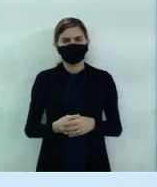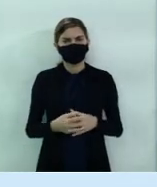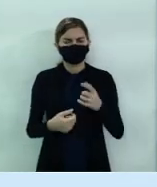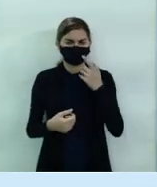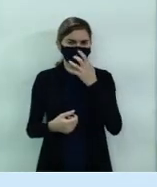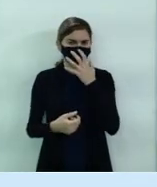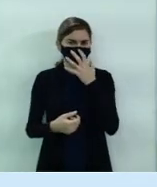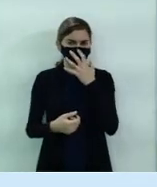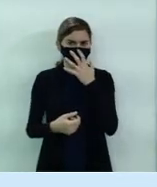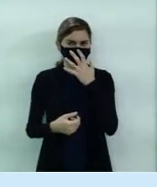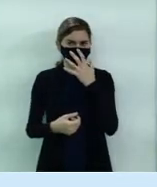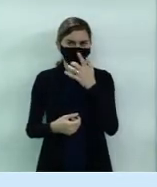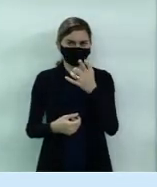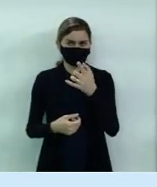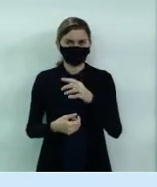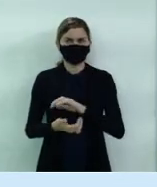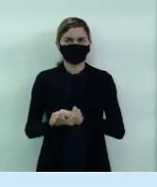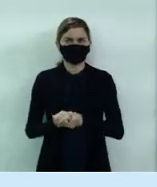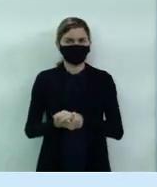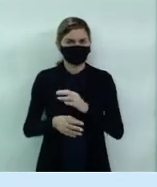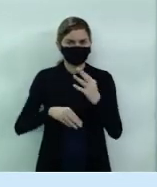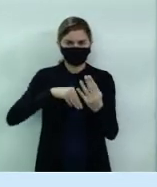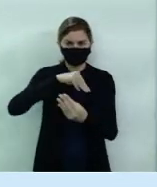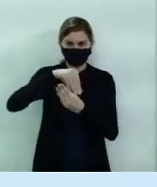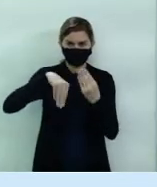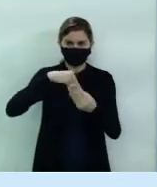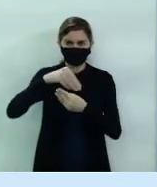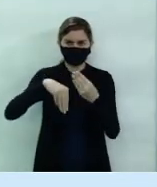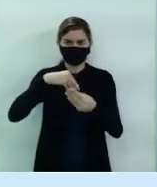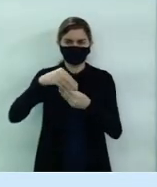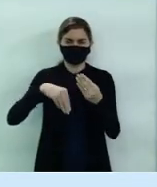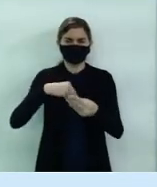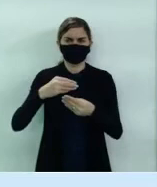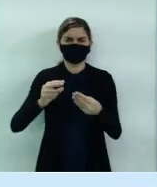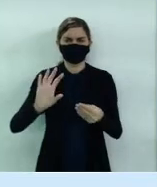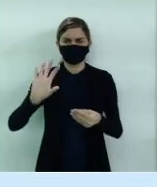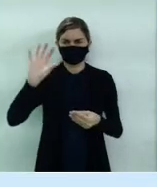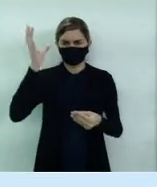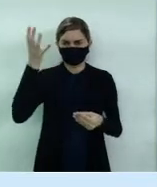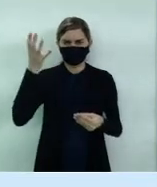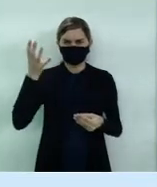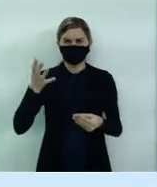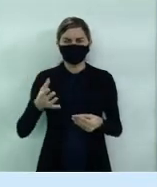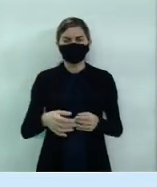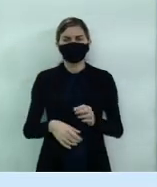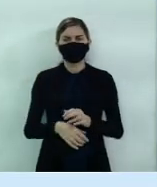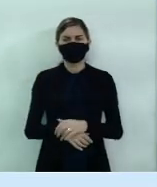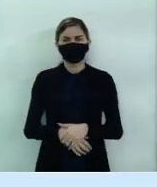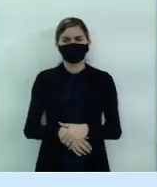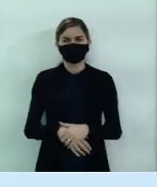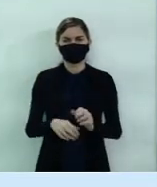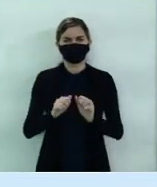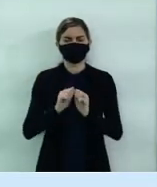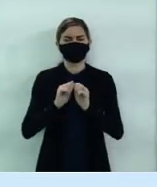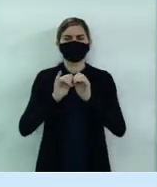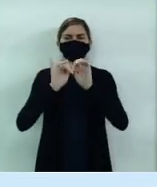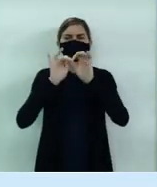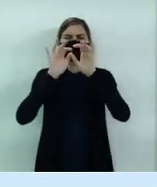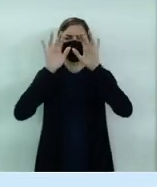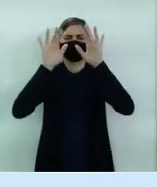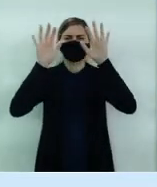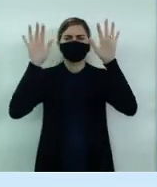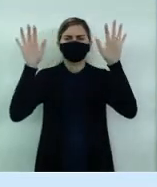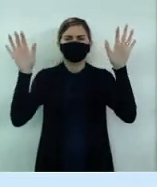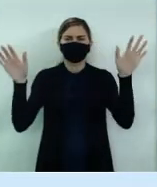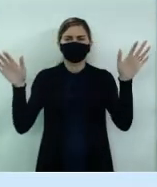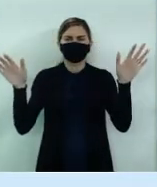observarem a reação, né, que acontece, né, e a liberação desse